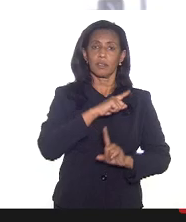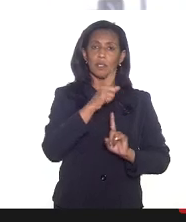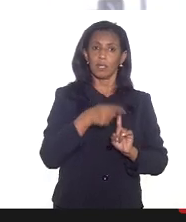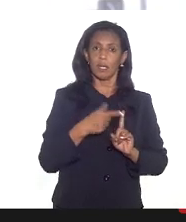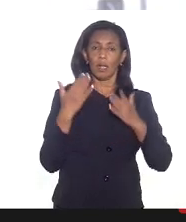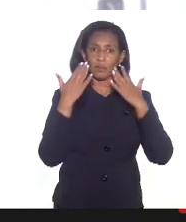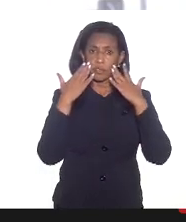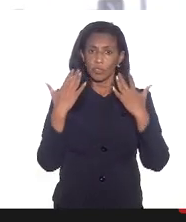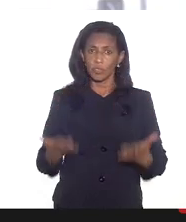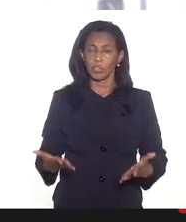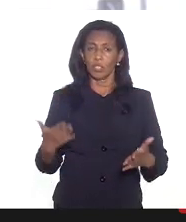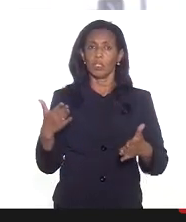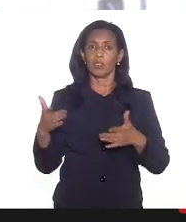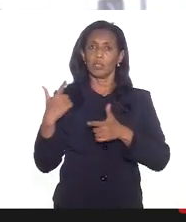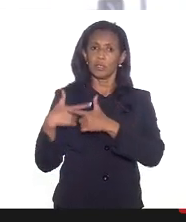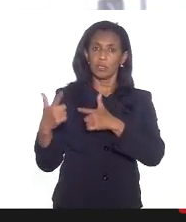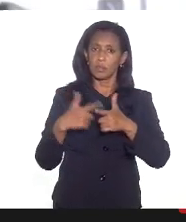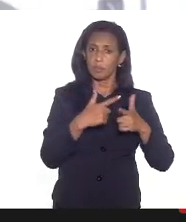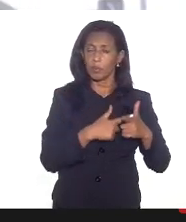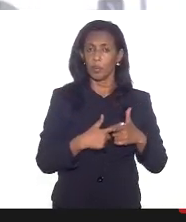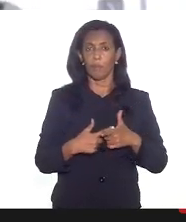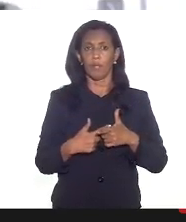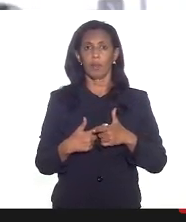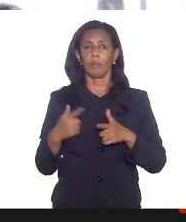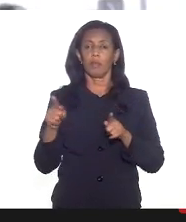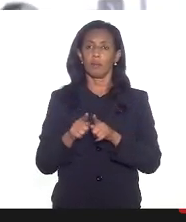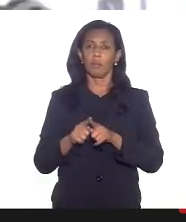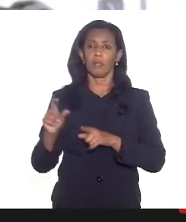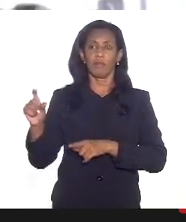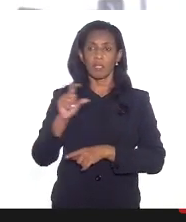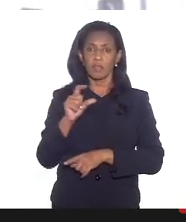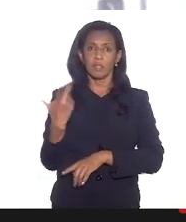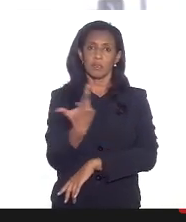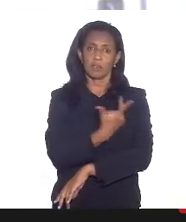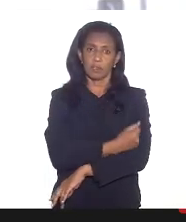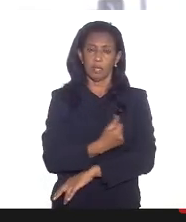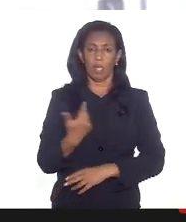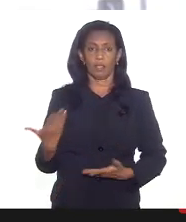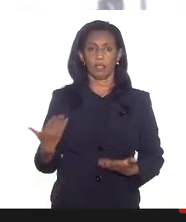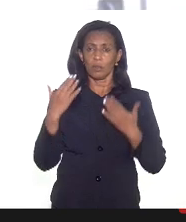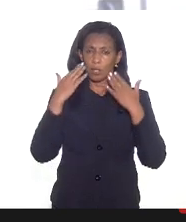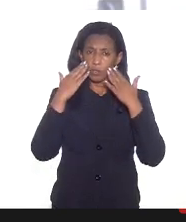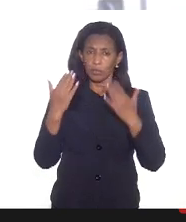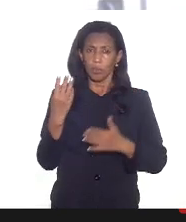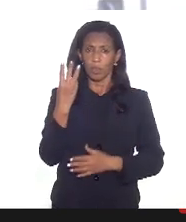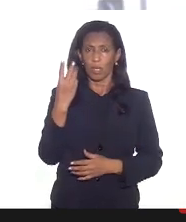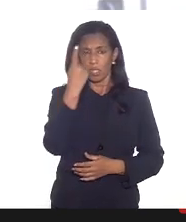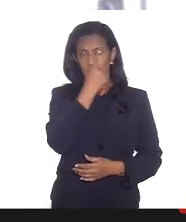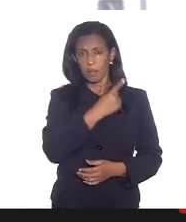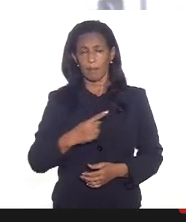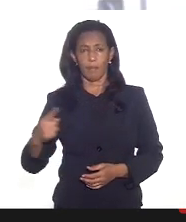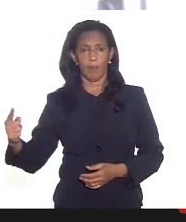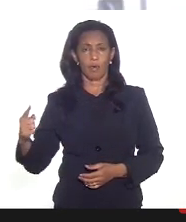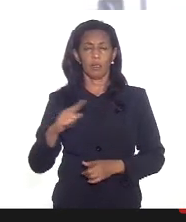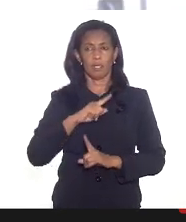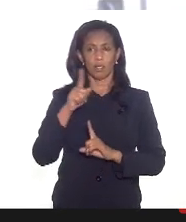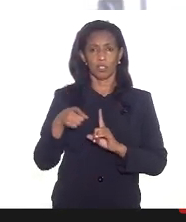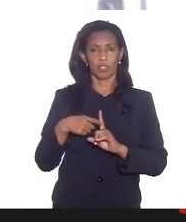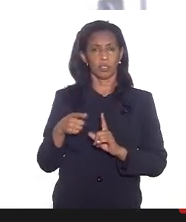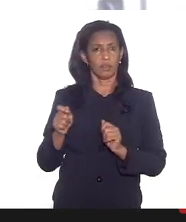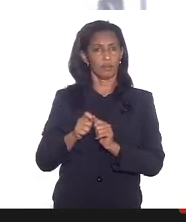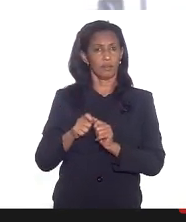diante dessa limitação do tipo de agonizante a ser utilizado a seleção dos alunos de três semanas que a gestante